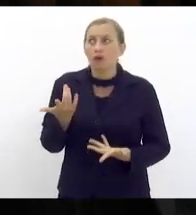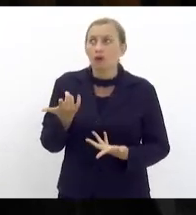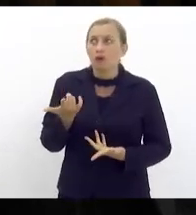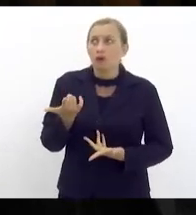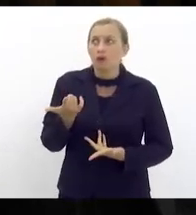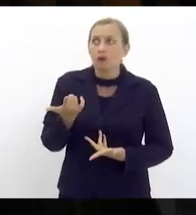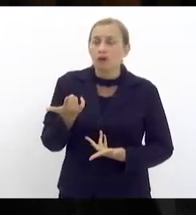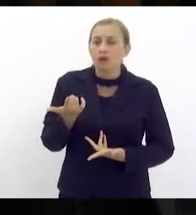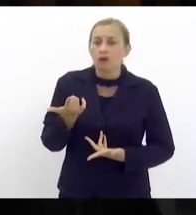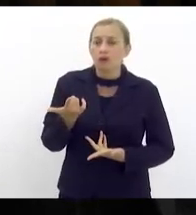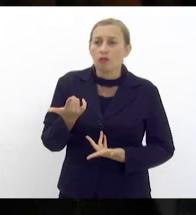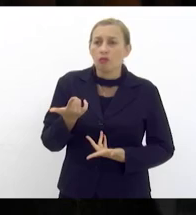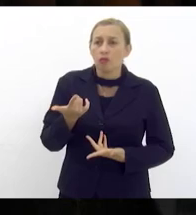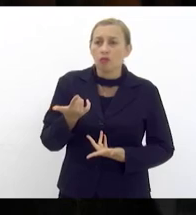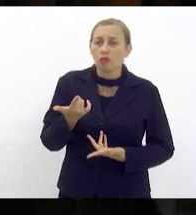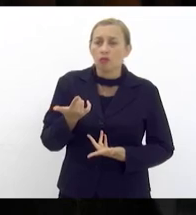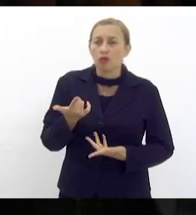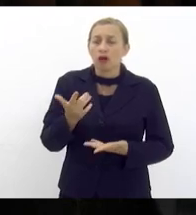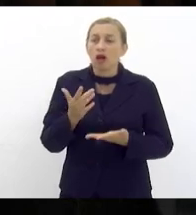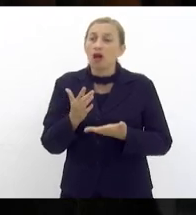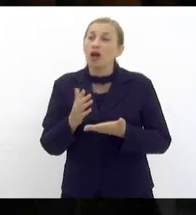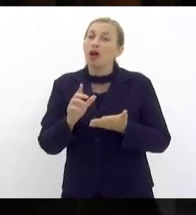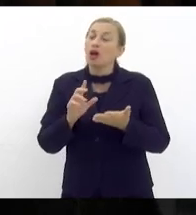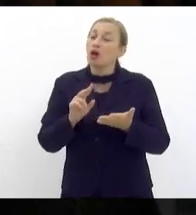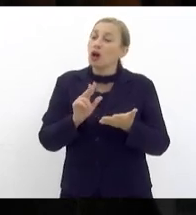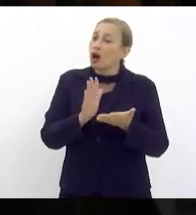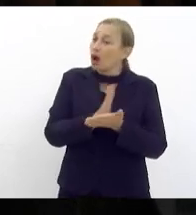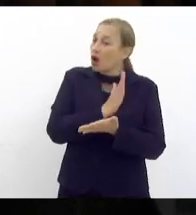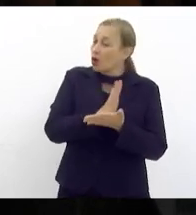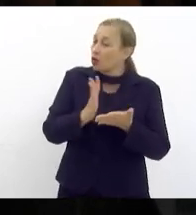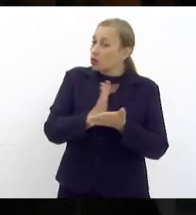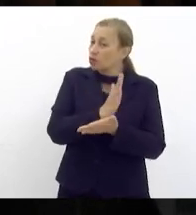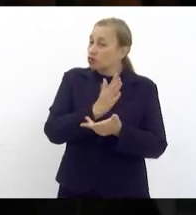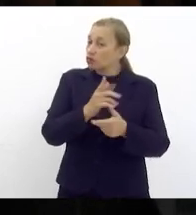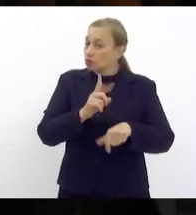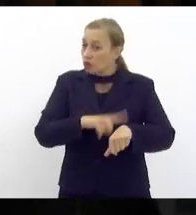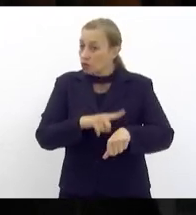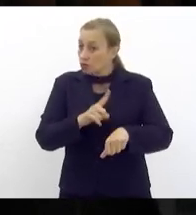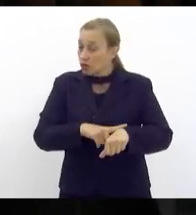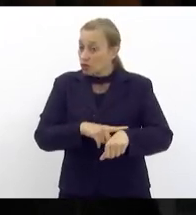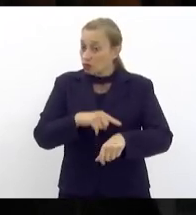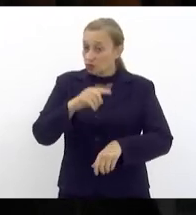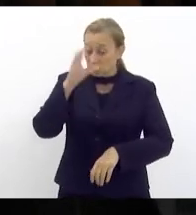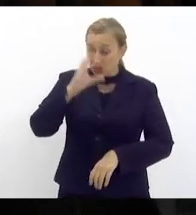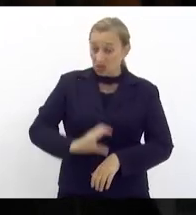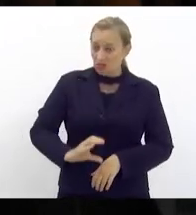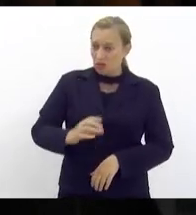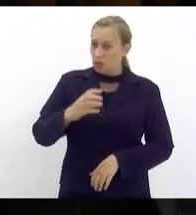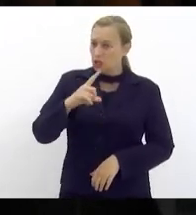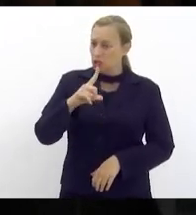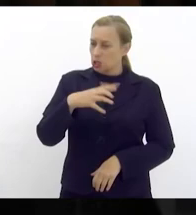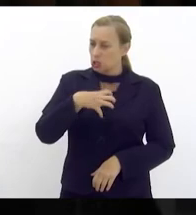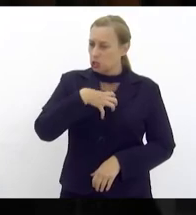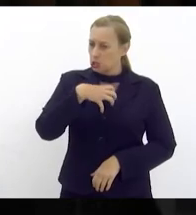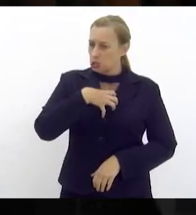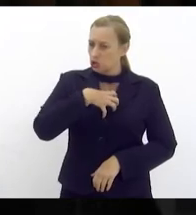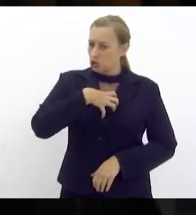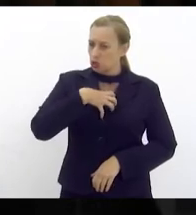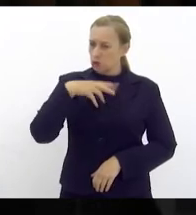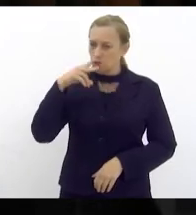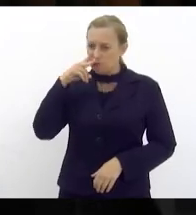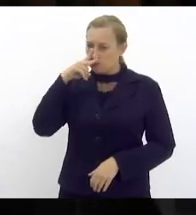faz o cidadão muitas vezes se sentir muito potente muito forte